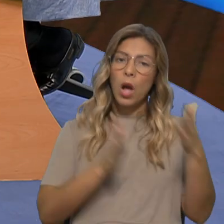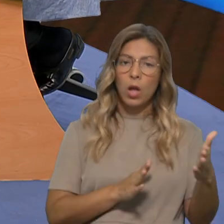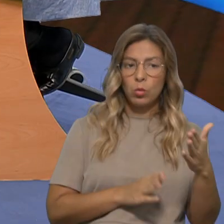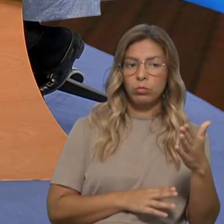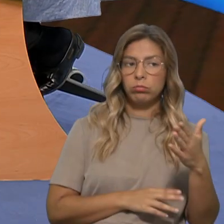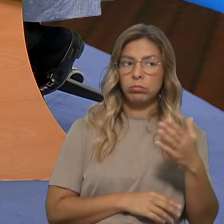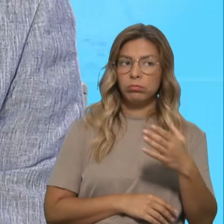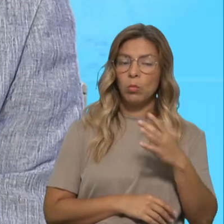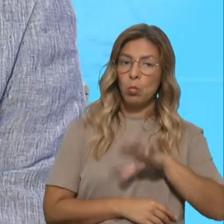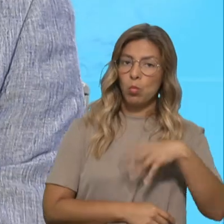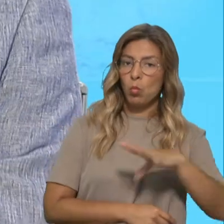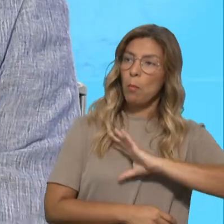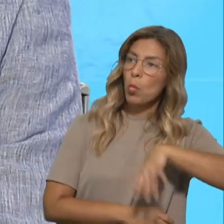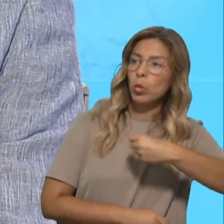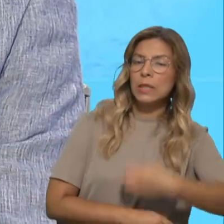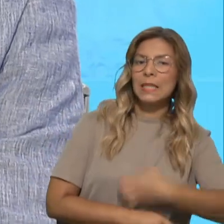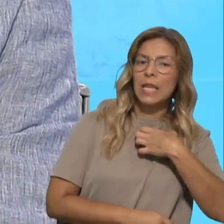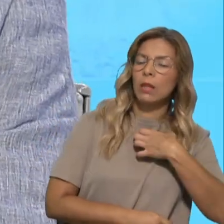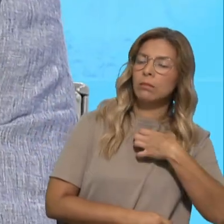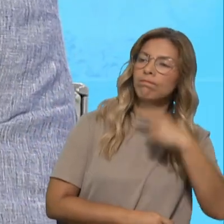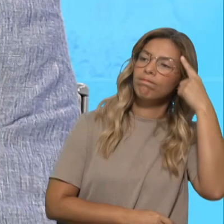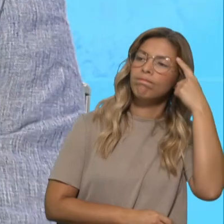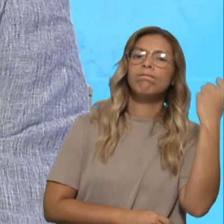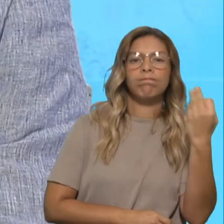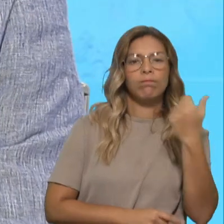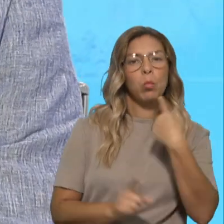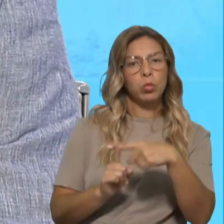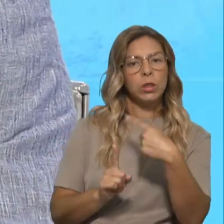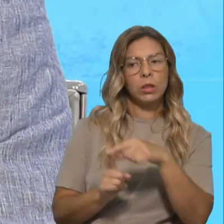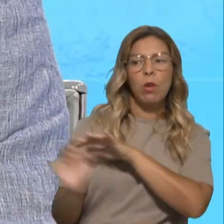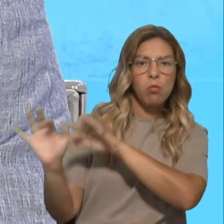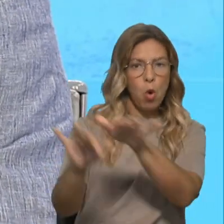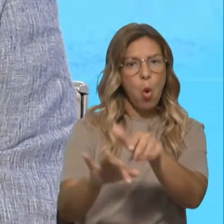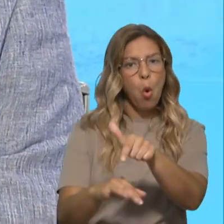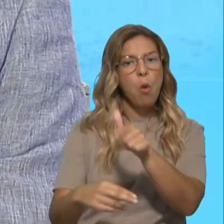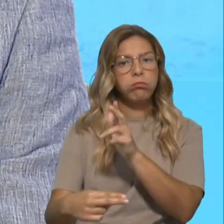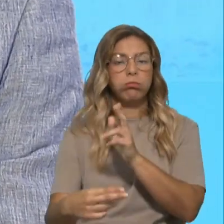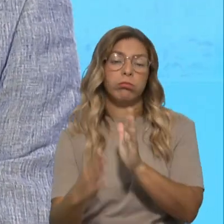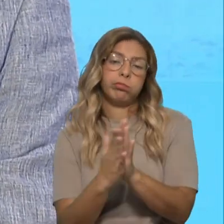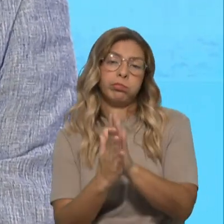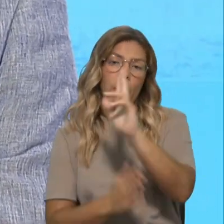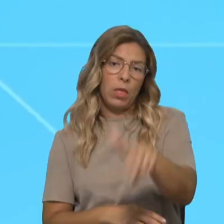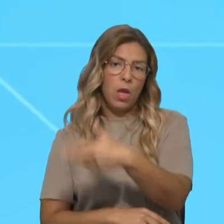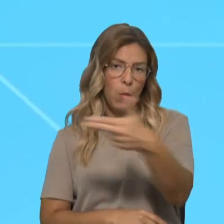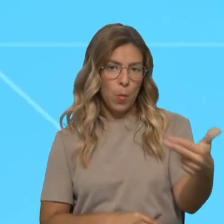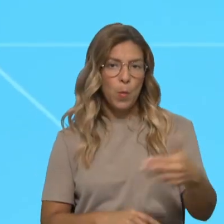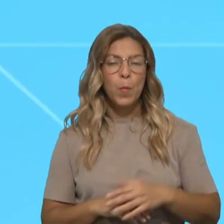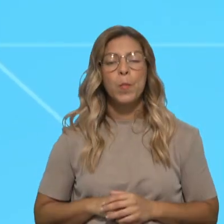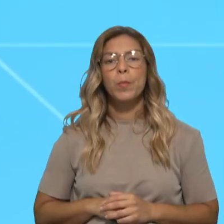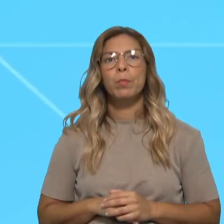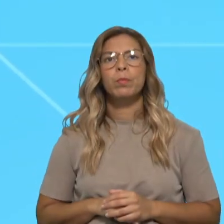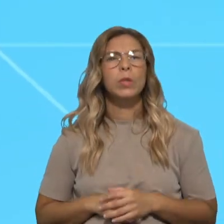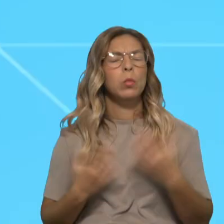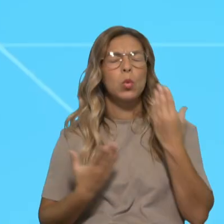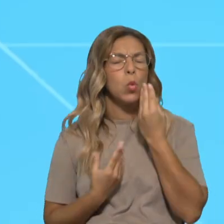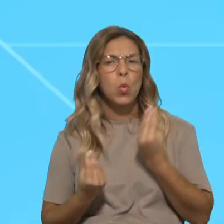Roma terá efeitos no desenvolvimento do resto do ano e na superação das crises que estão abertas. Como é que se concilia